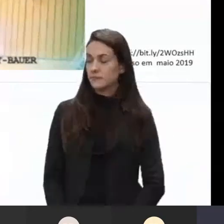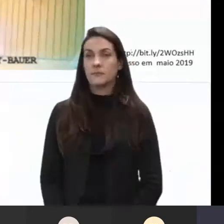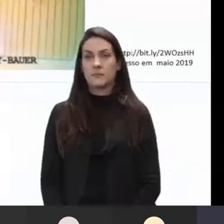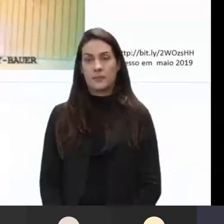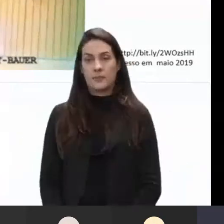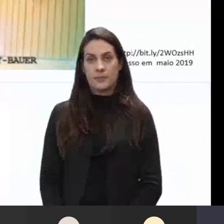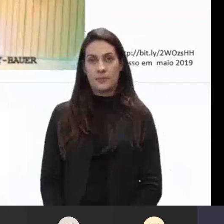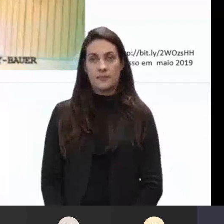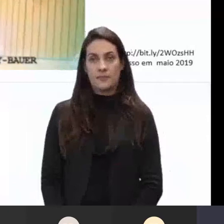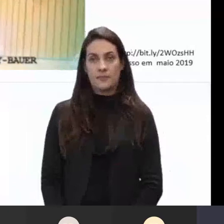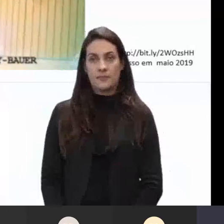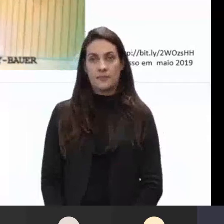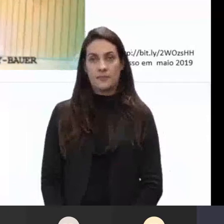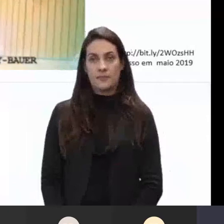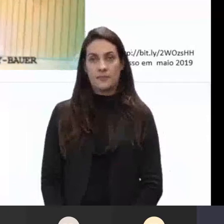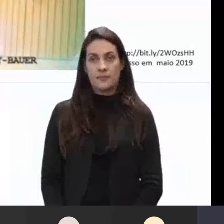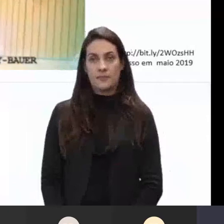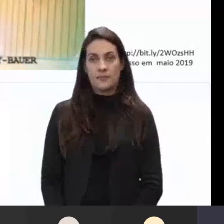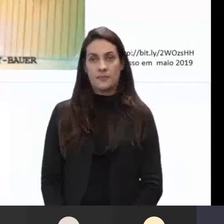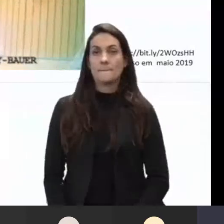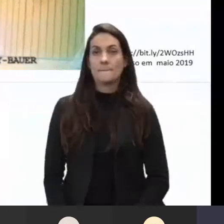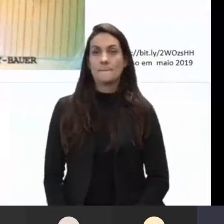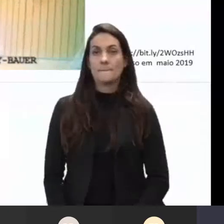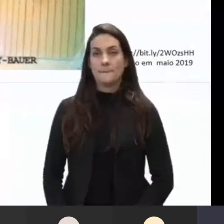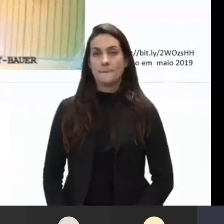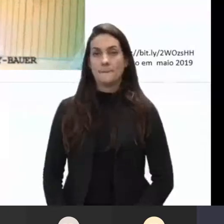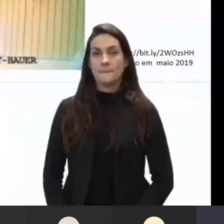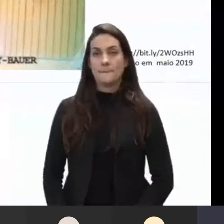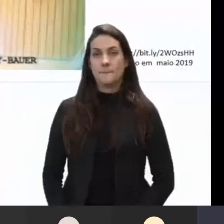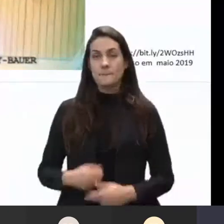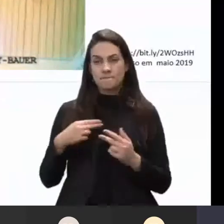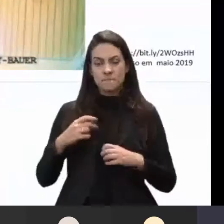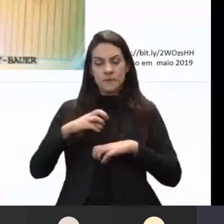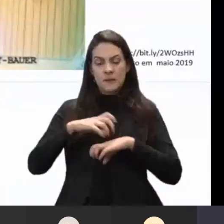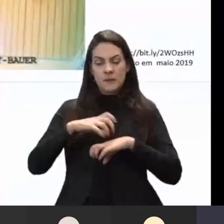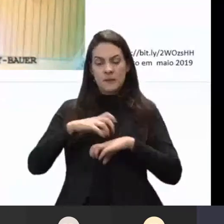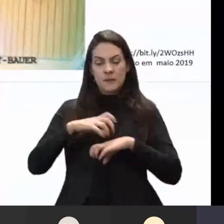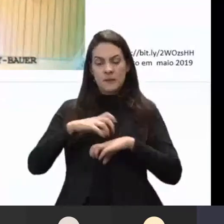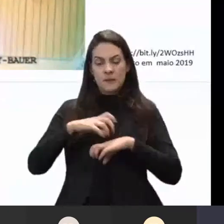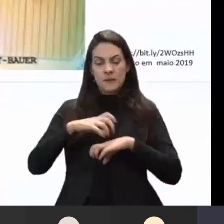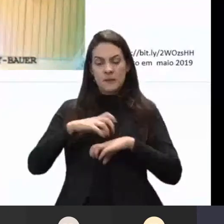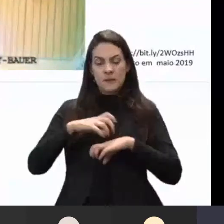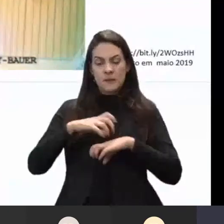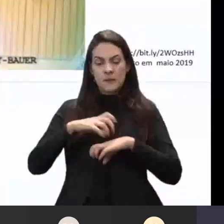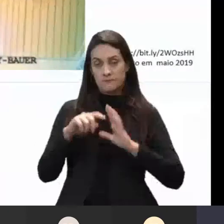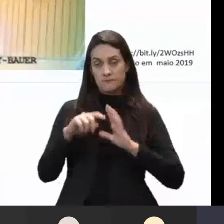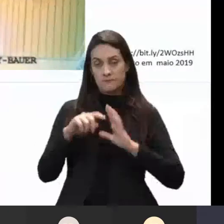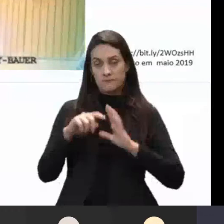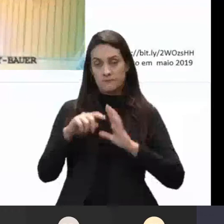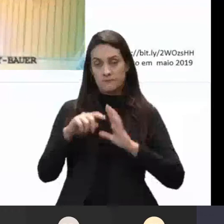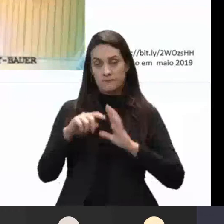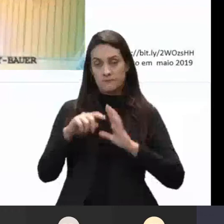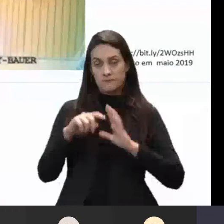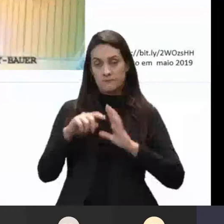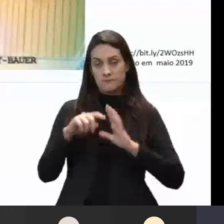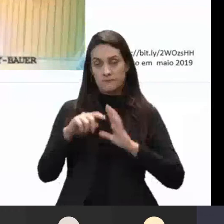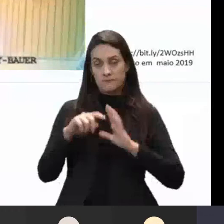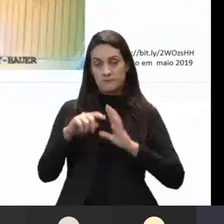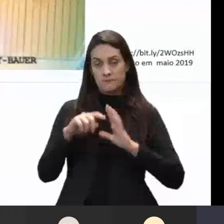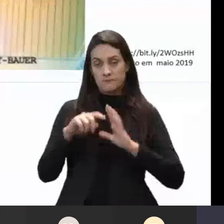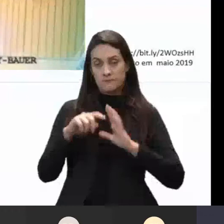a Klebsiella, o Enterobacter, o Citrobacter. Então, são bactérias gram-negativas.